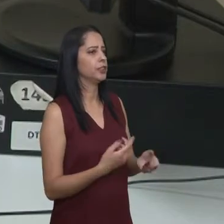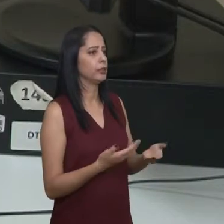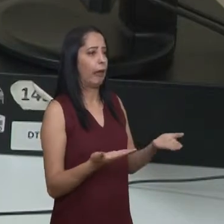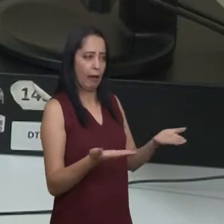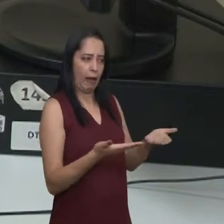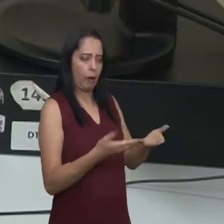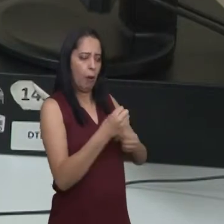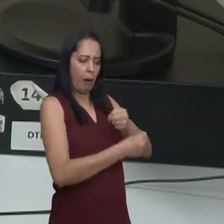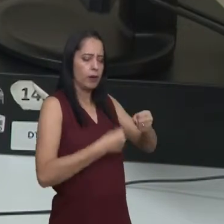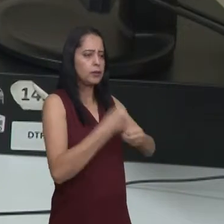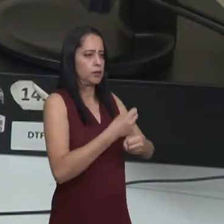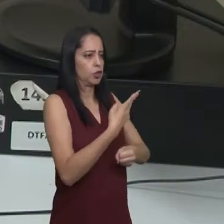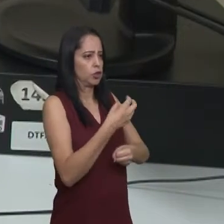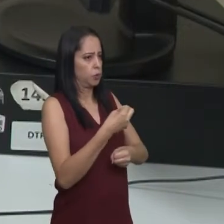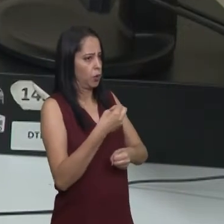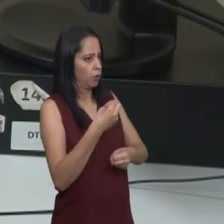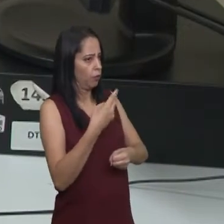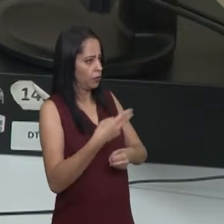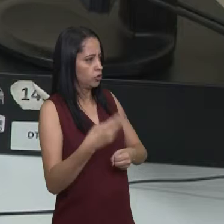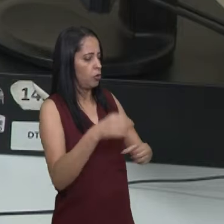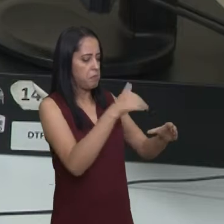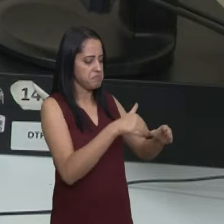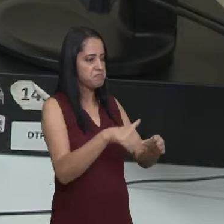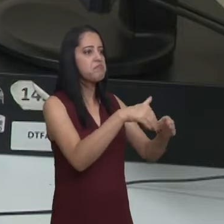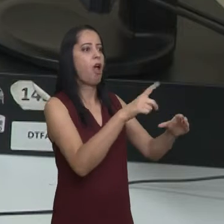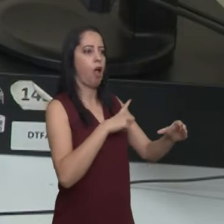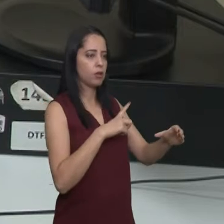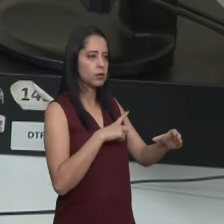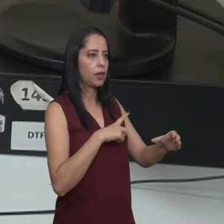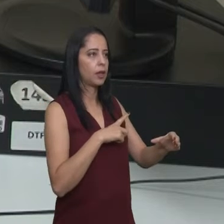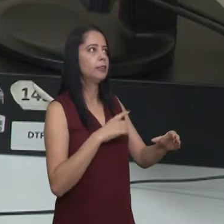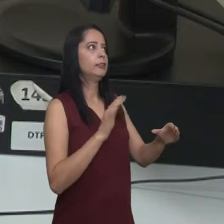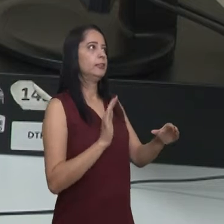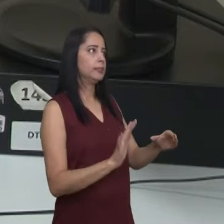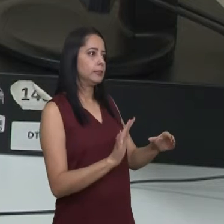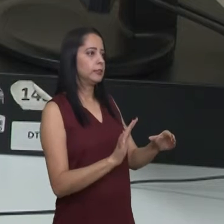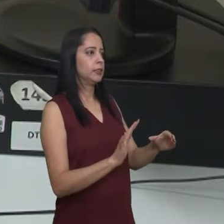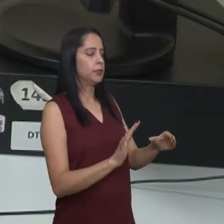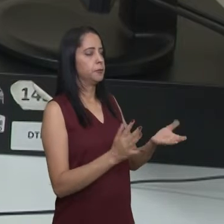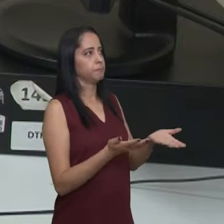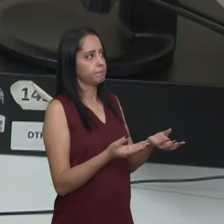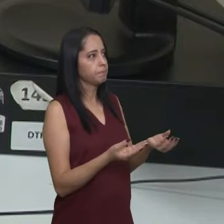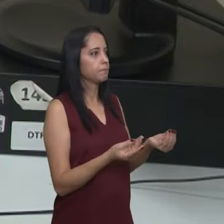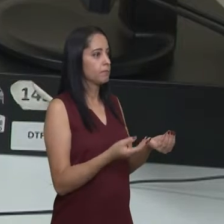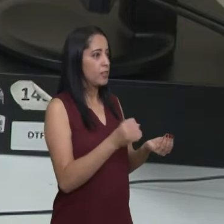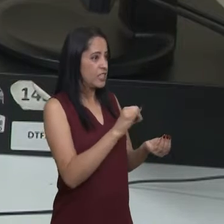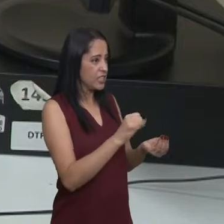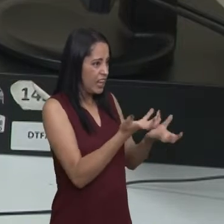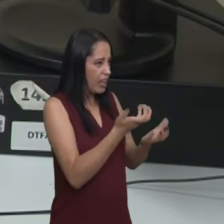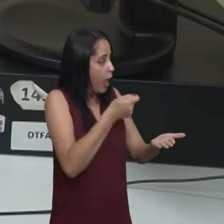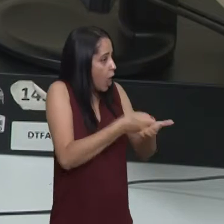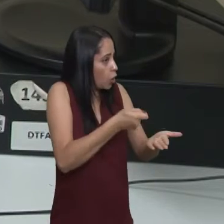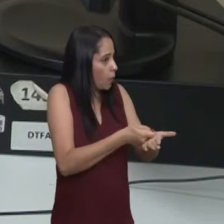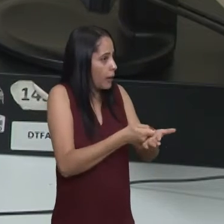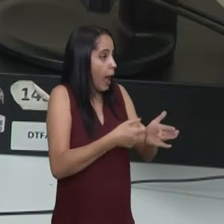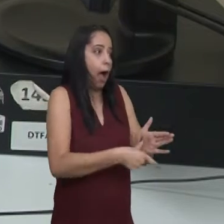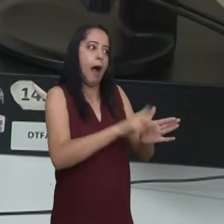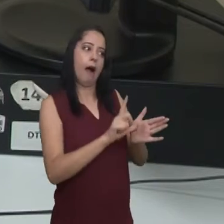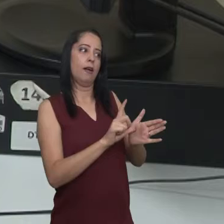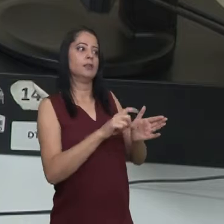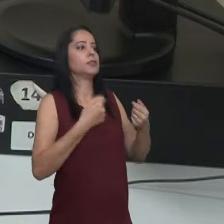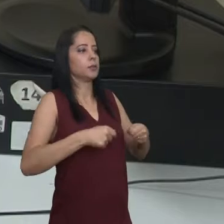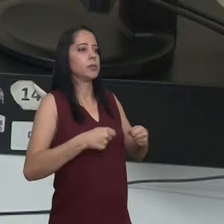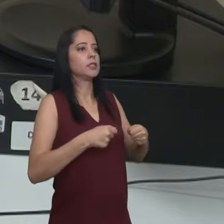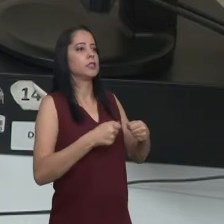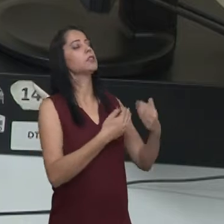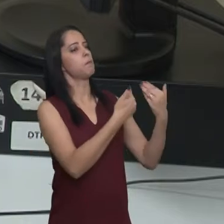Esse ano mesmo temos eleições, né? E eu acho que para você cobrar, você tem que fazer seu